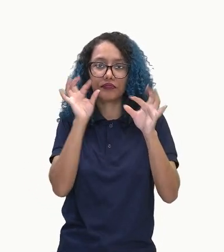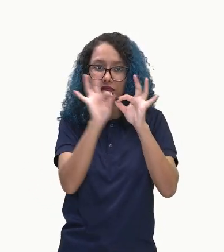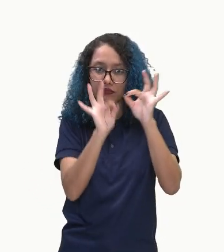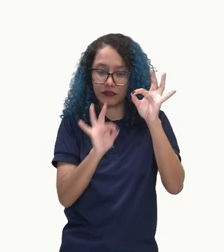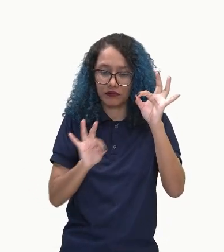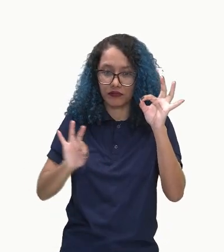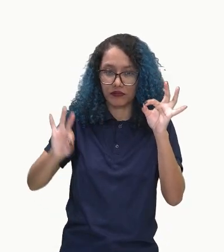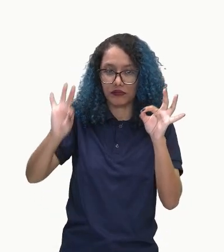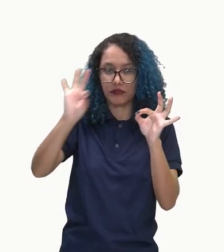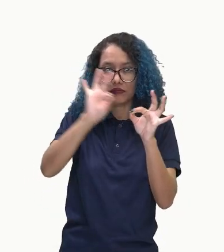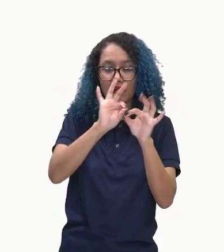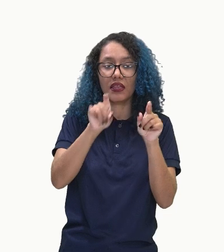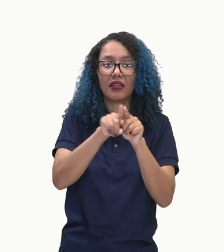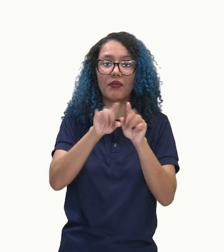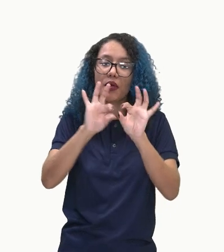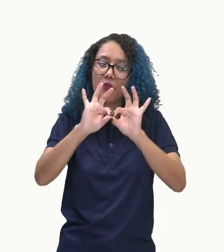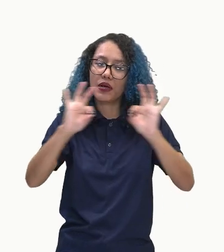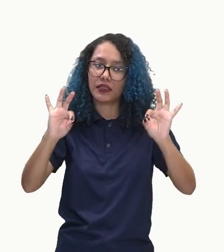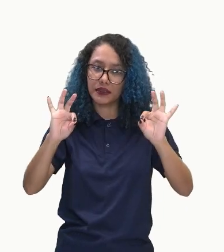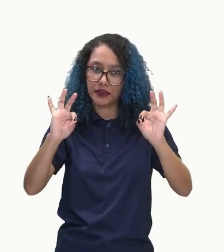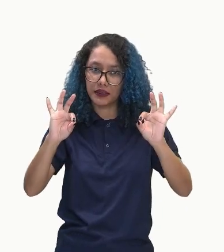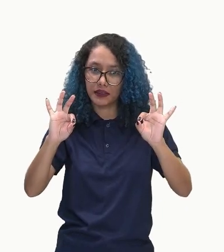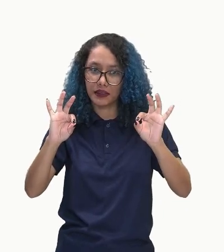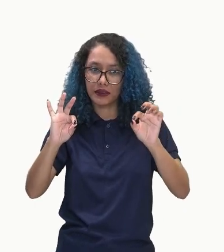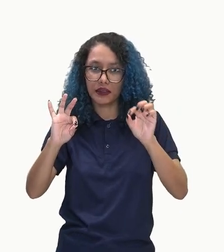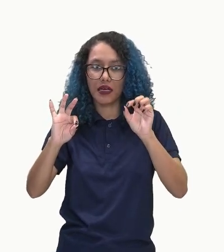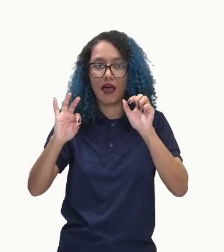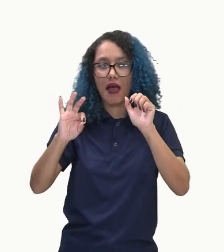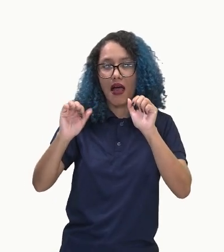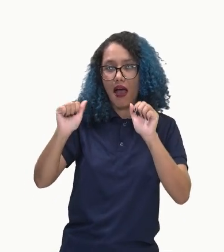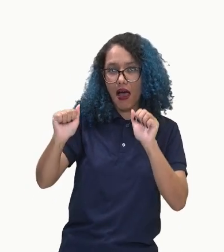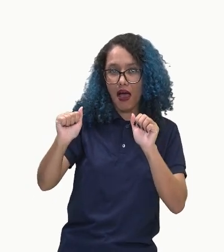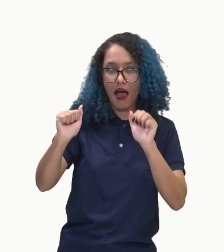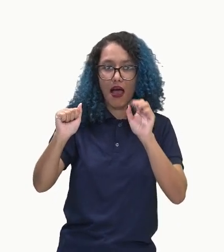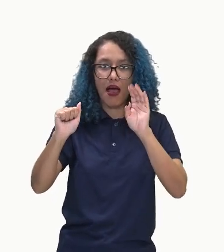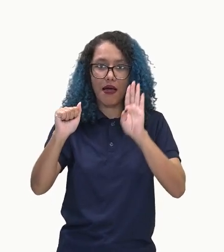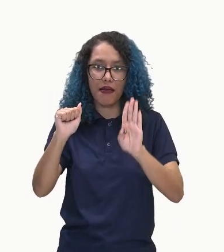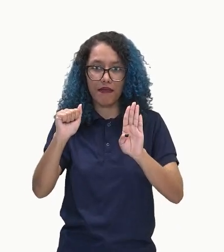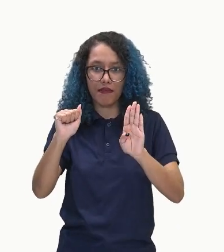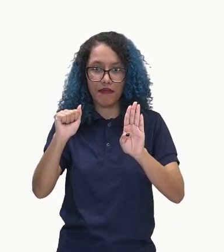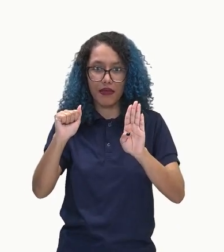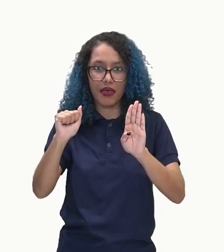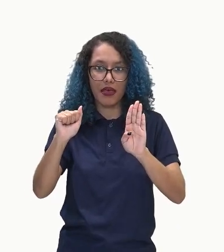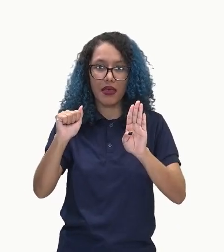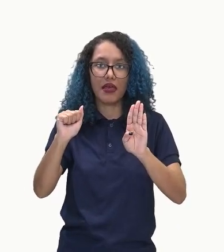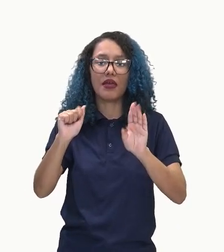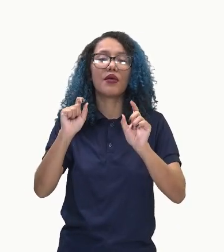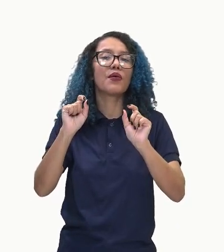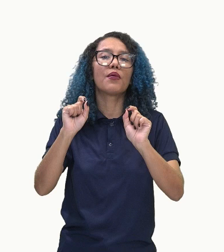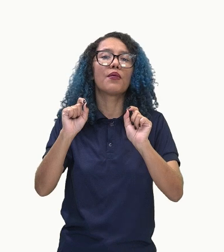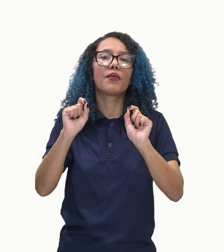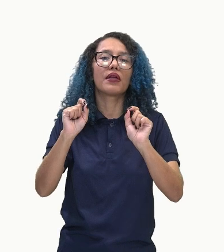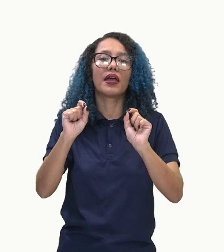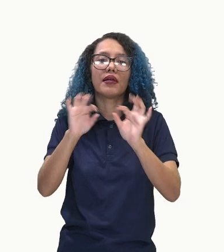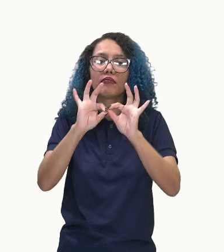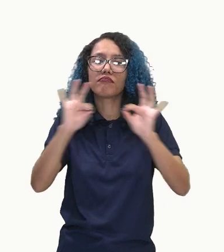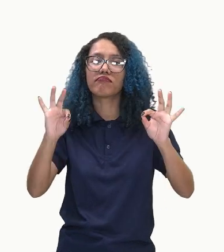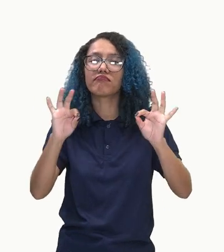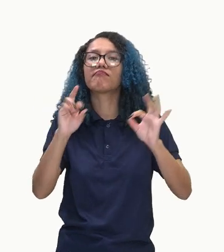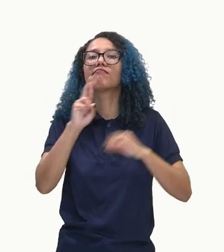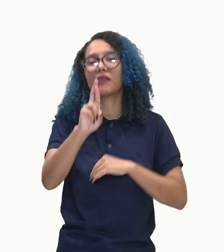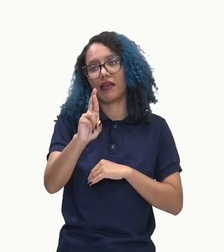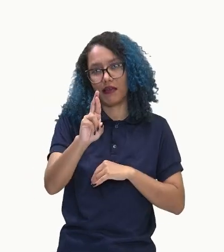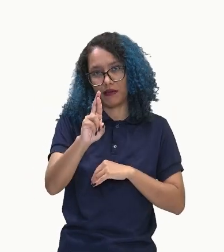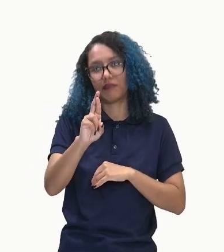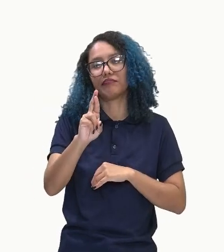essa distância aqui. Essa distância do ponto A até o ponto B nada mais é do que o raio, tá bom? Então